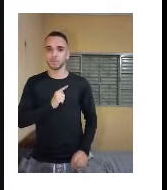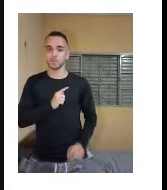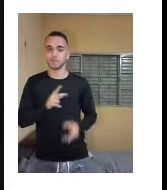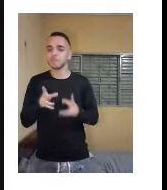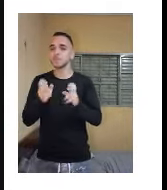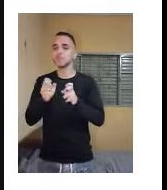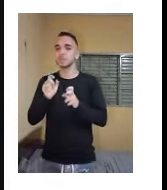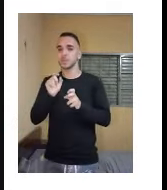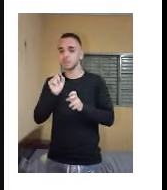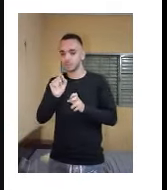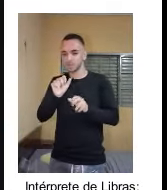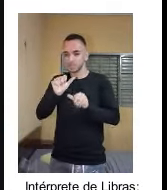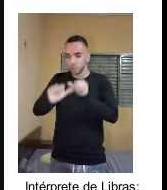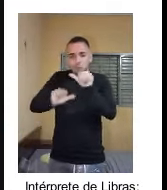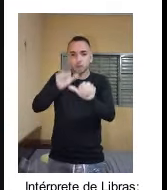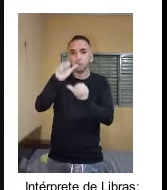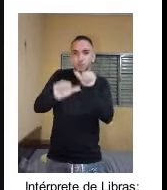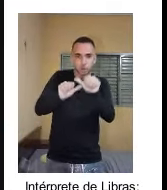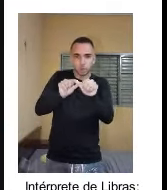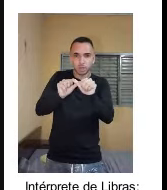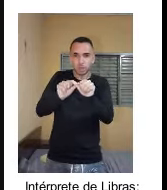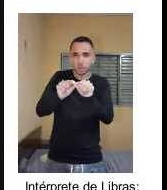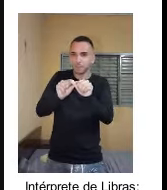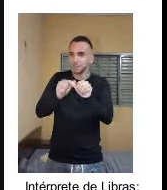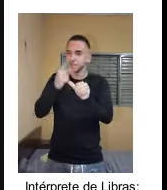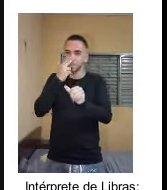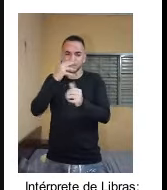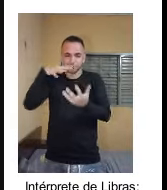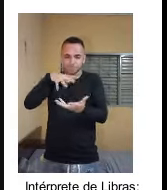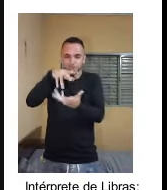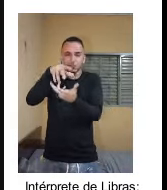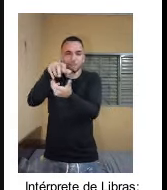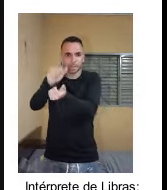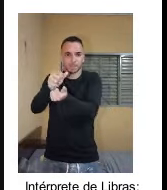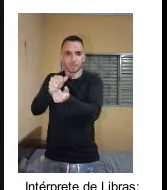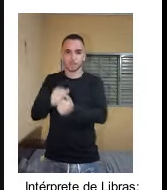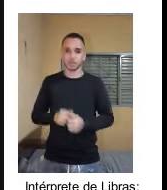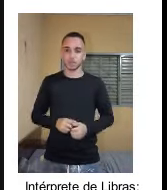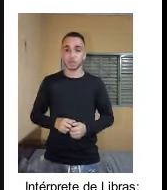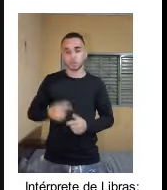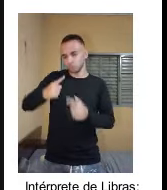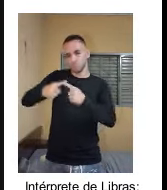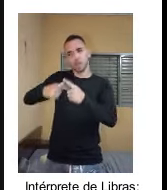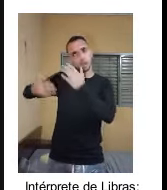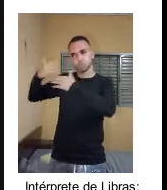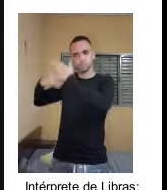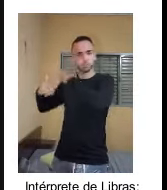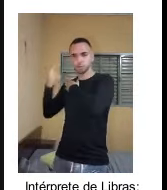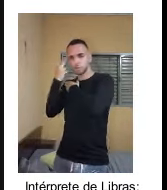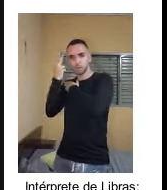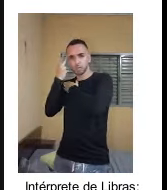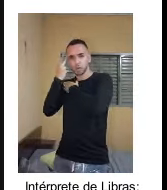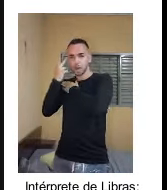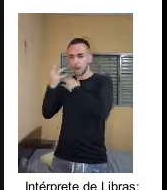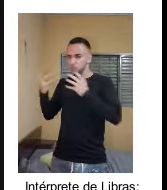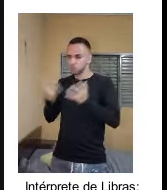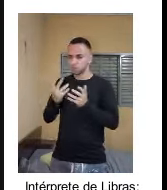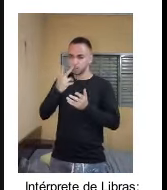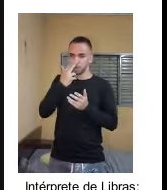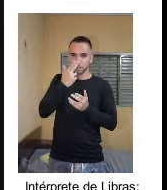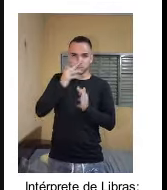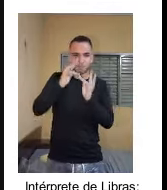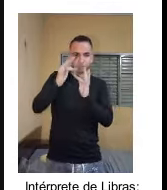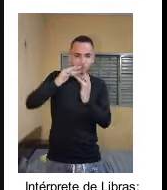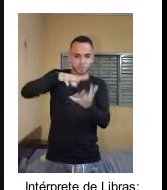mudança de forma generalizada e rápida, né, em todo esse sistema climático, nessa casa comum